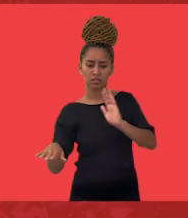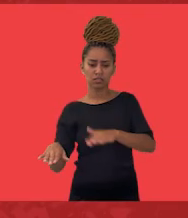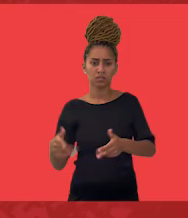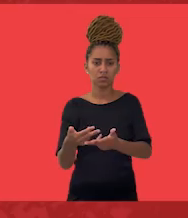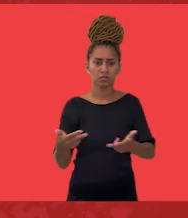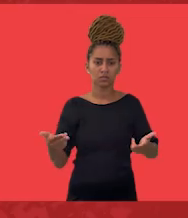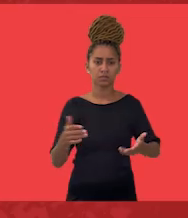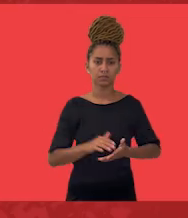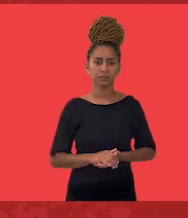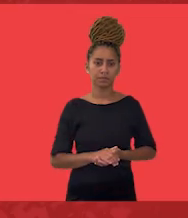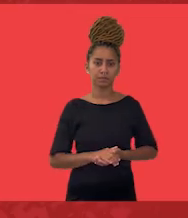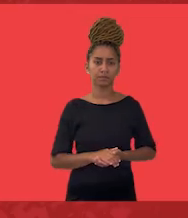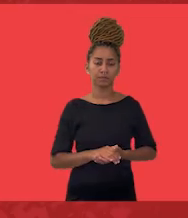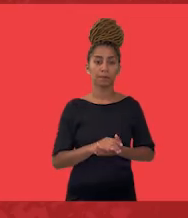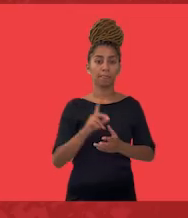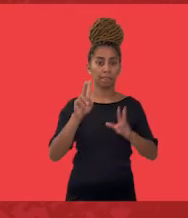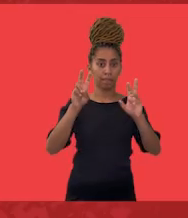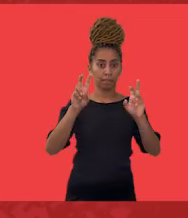gente cult, fina,